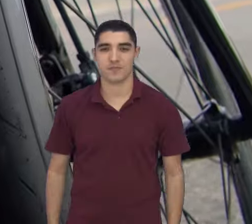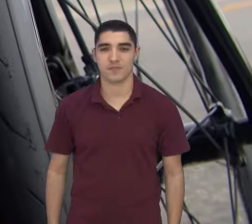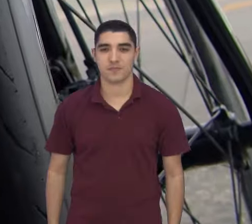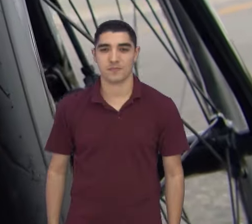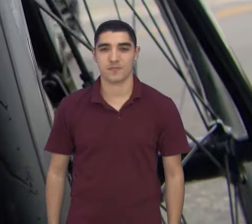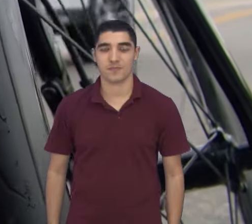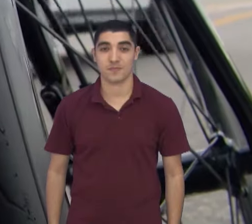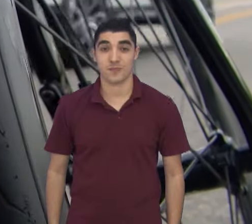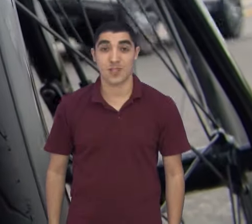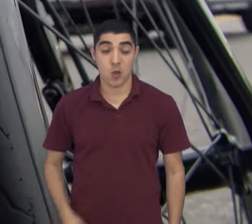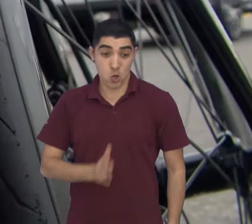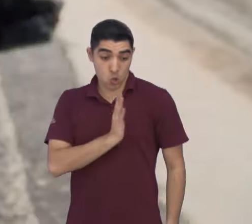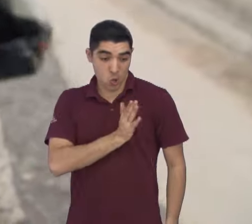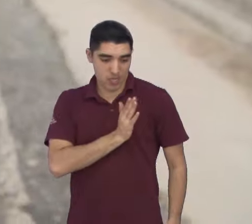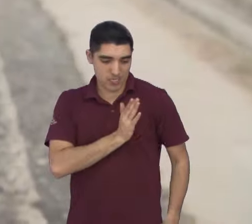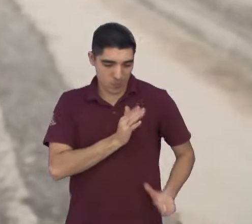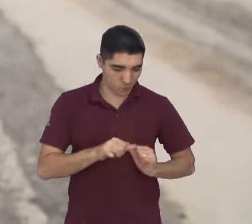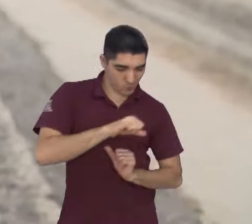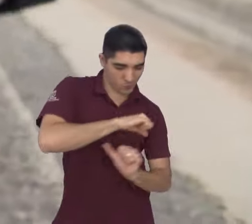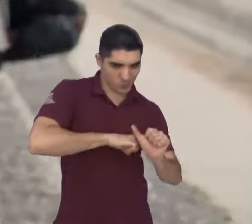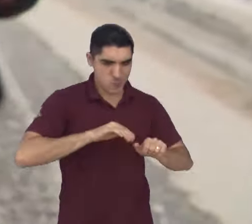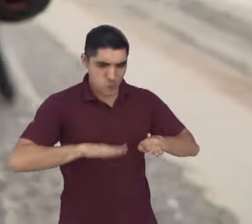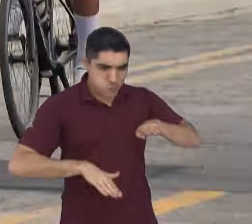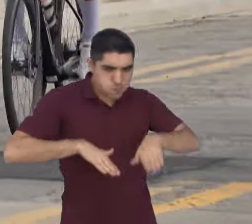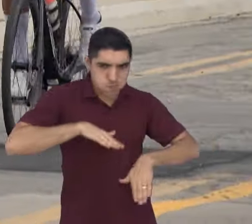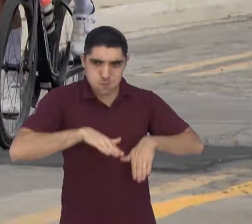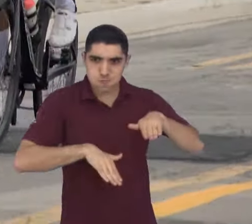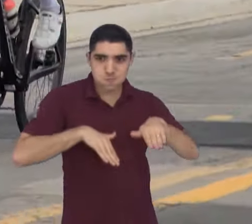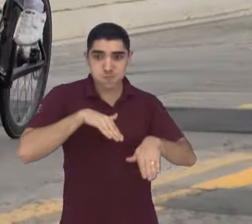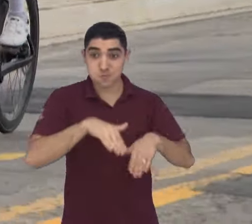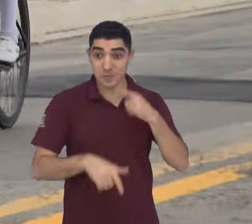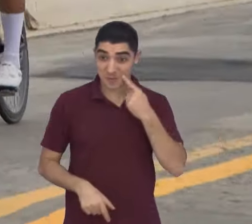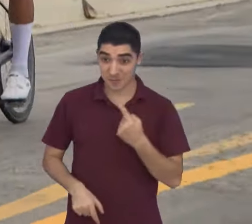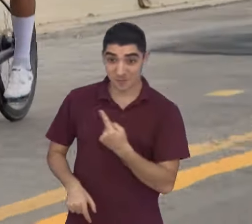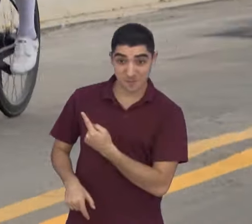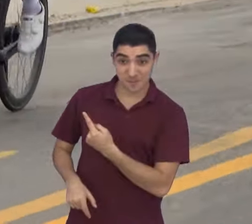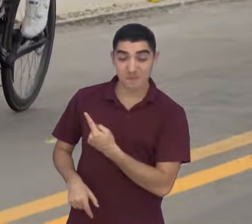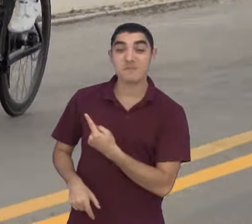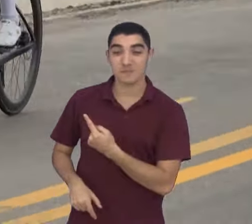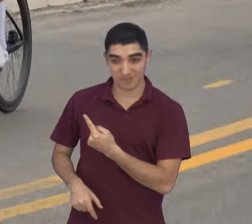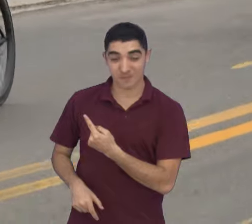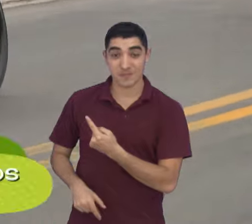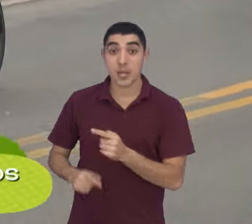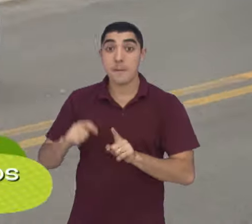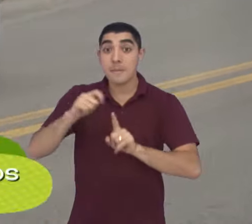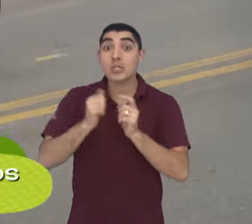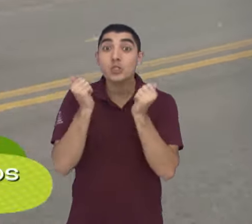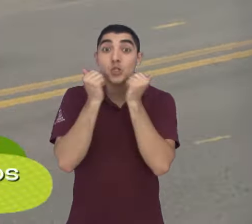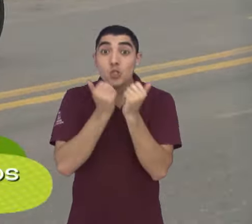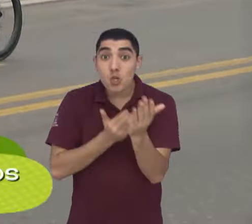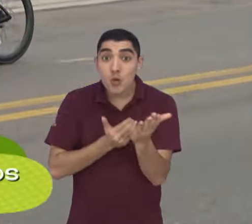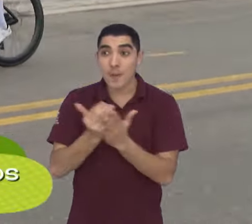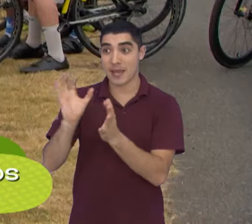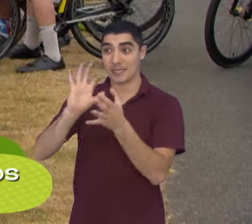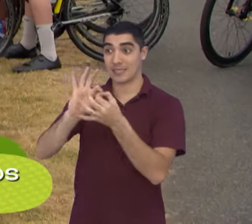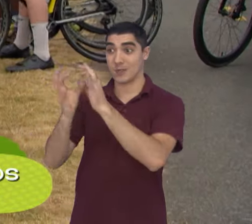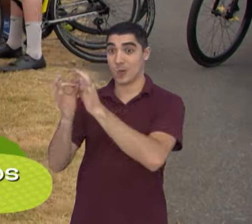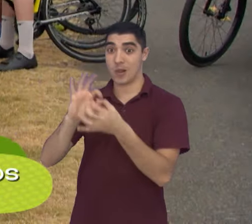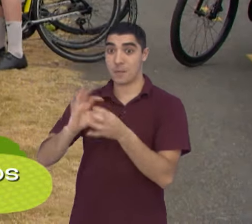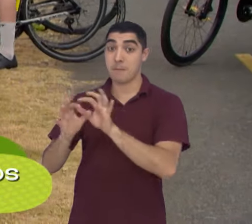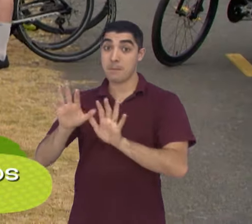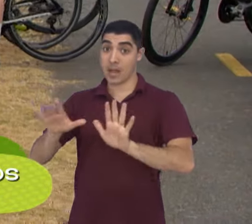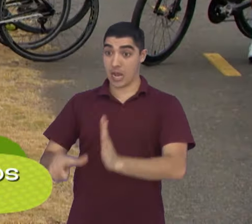Coração na ponta do pedal. Agora falta pouco. Em julho começam os Jogos Olímpicos, mas antes disso,